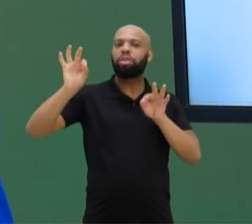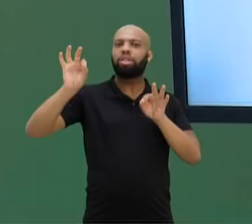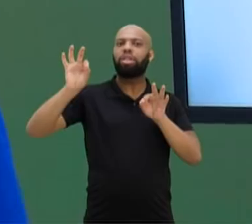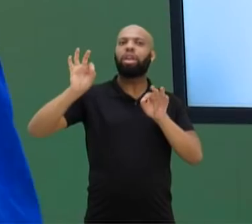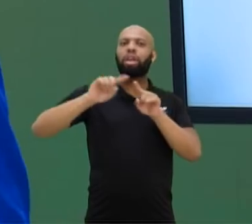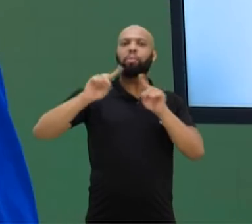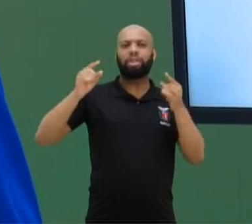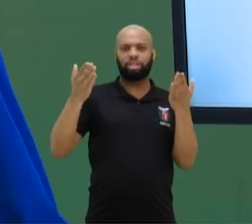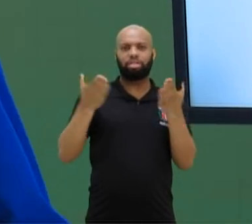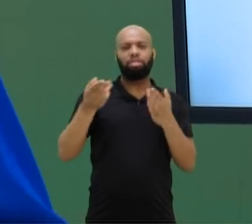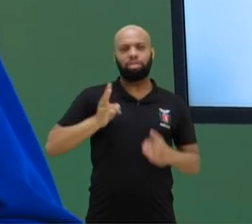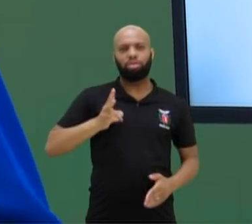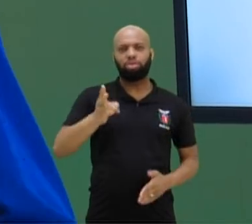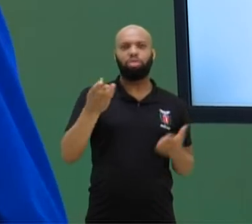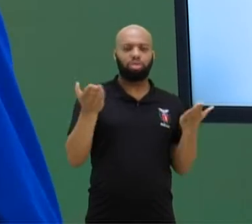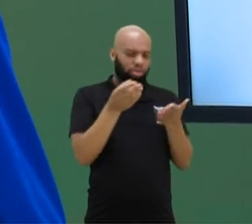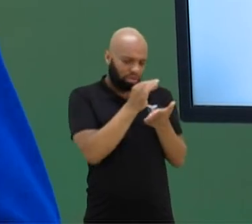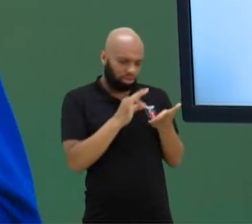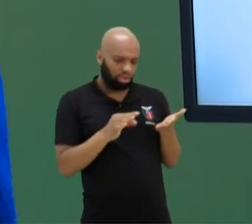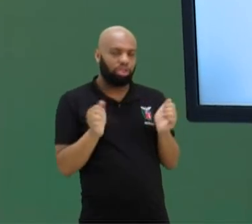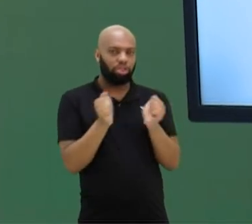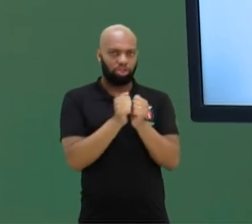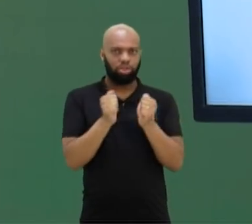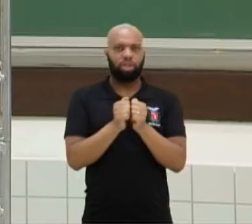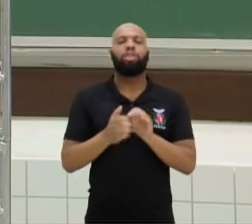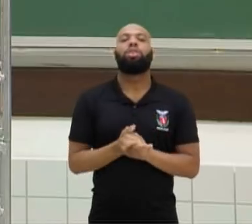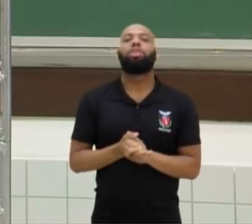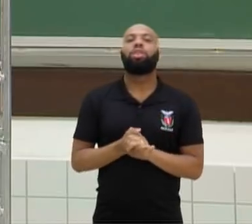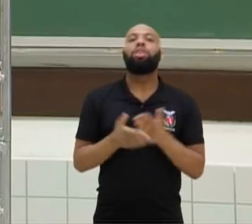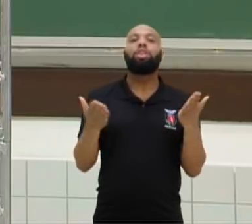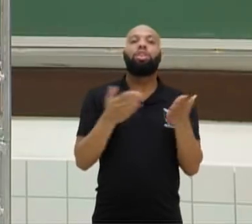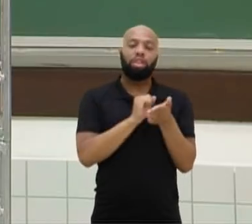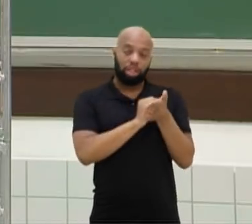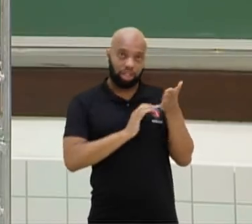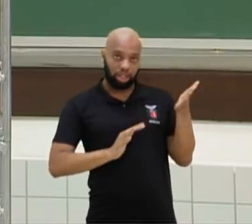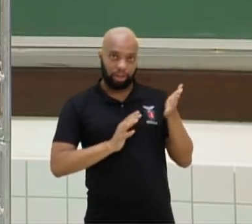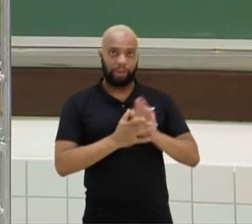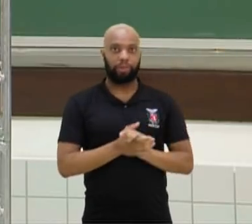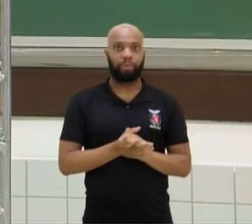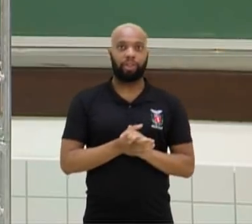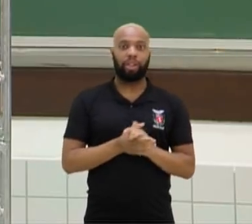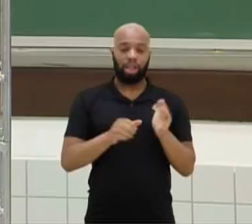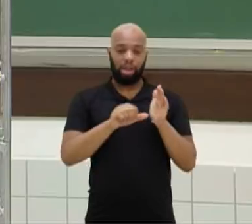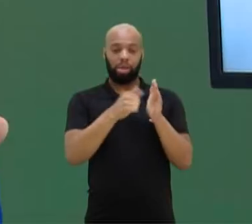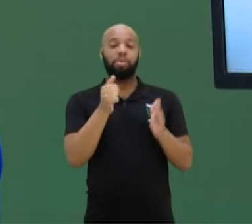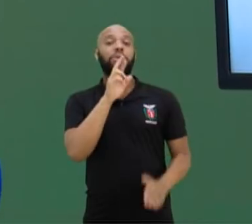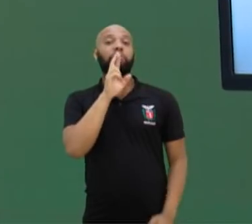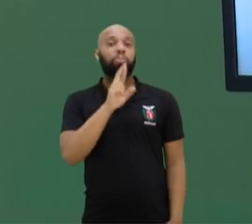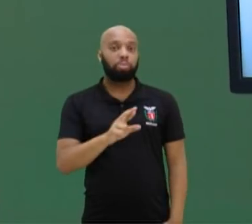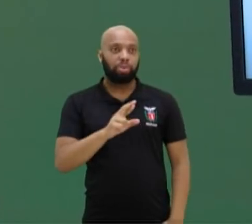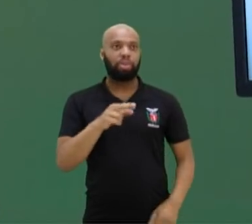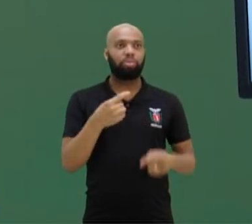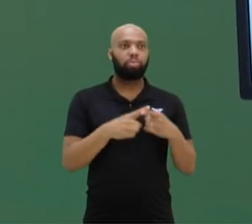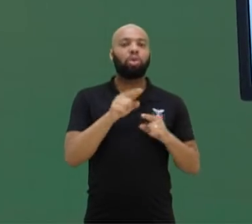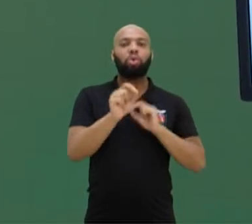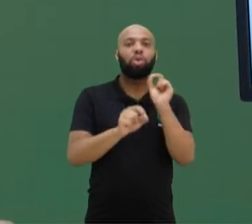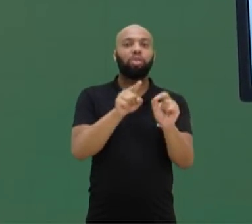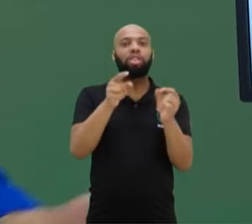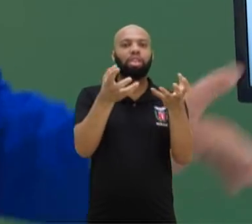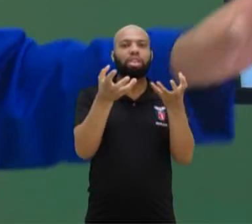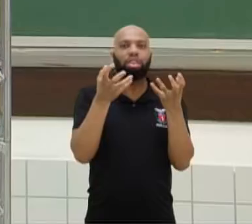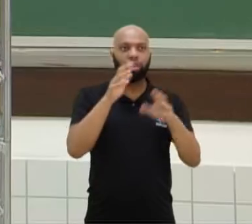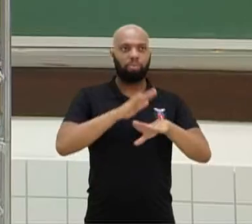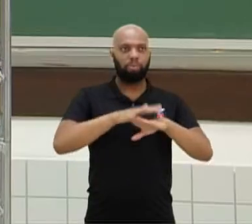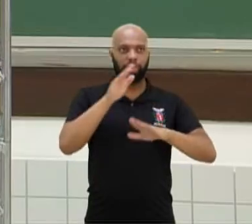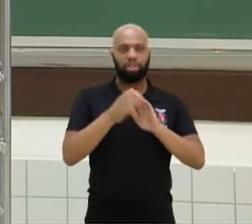mas vamos aí, vamos corrigindo e vamos fazendo juntos. Vamos à correção do exercício então? Primeiro eu vou dar a resposta, aquilo que você mais deseja. Muito